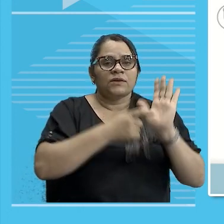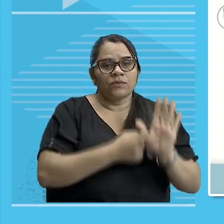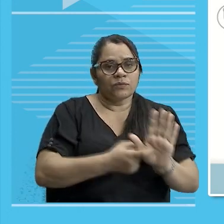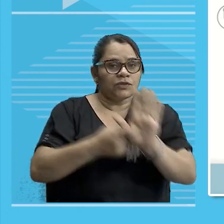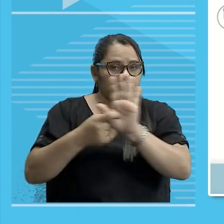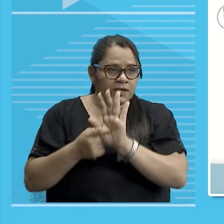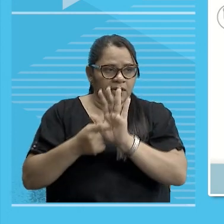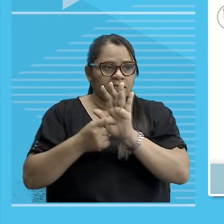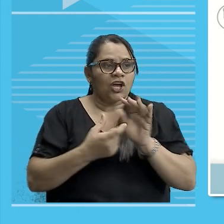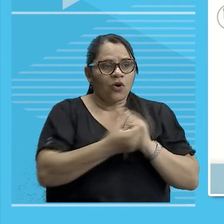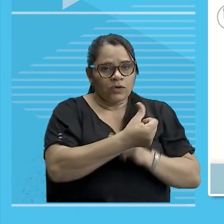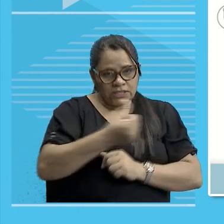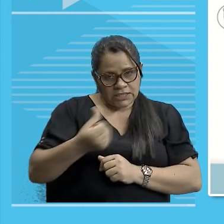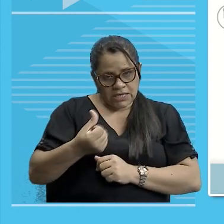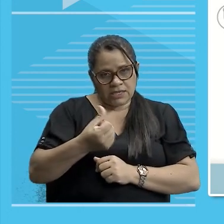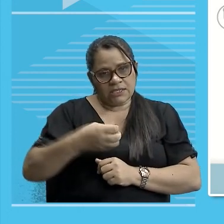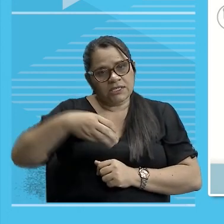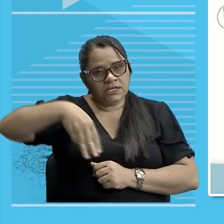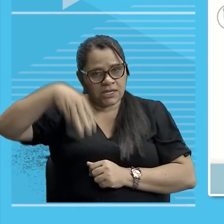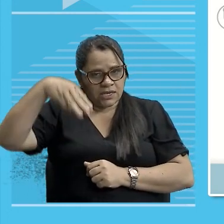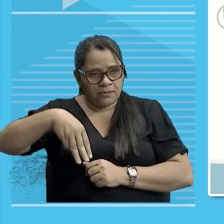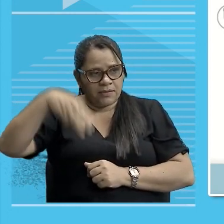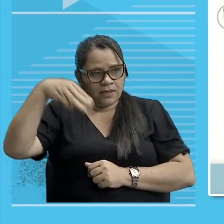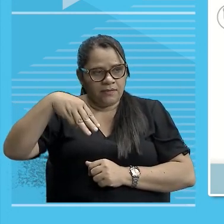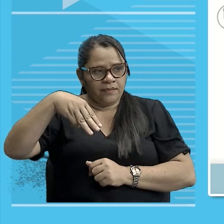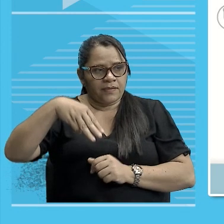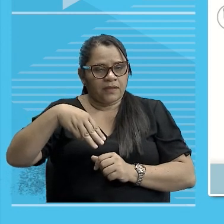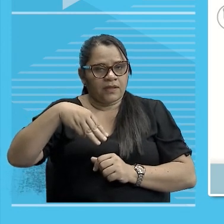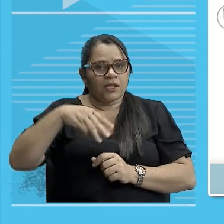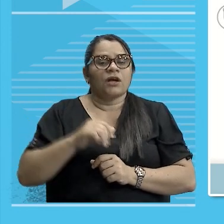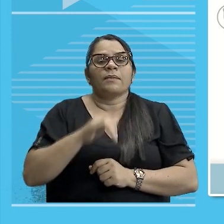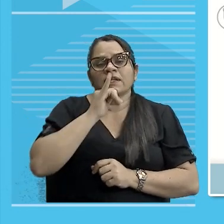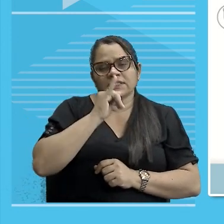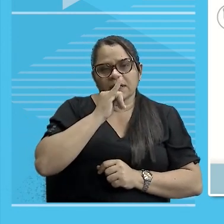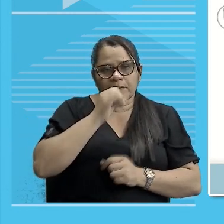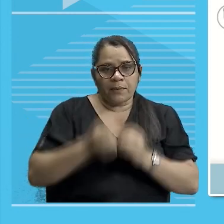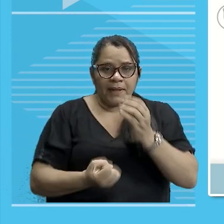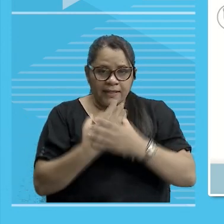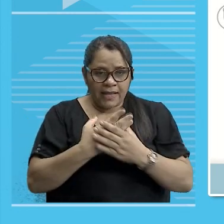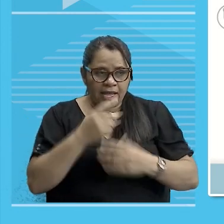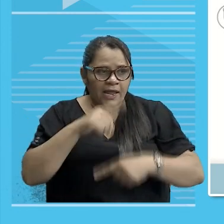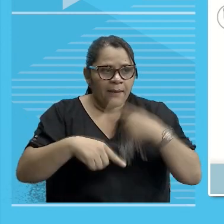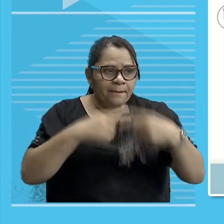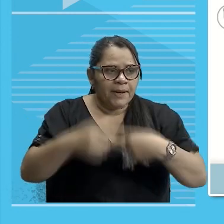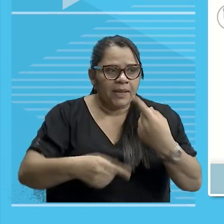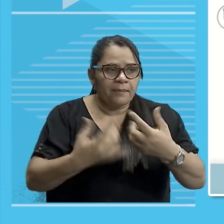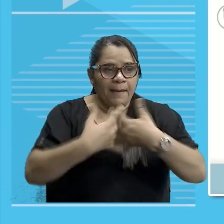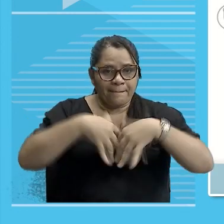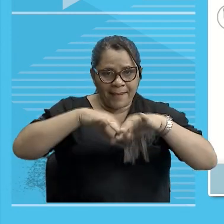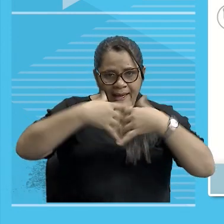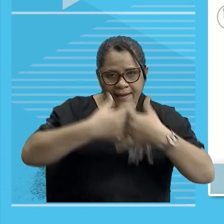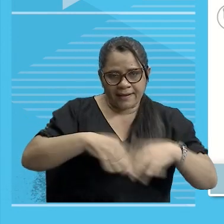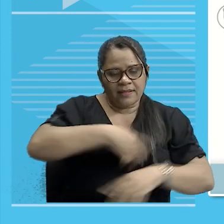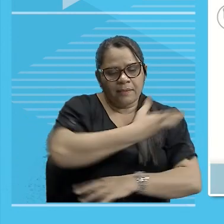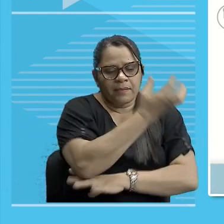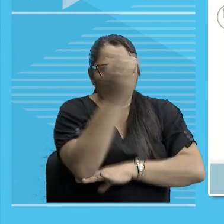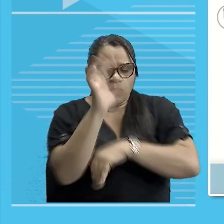6 m que são classificados como matéria-prima máquina meio ambiente